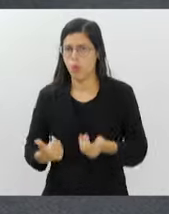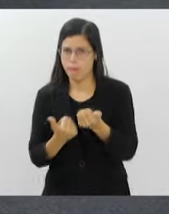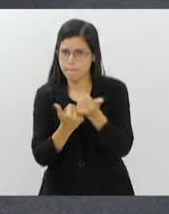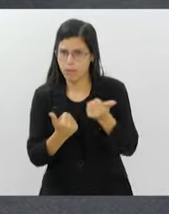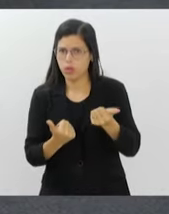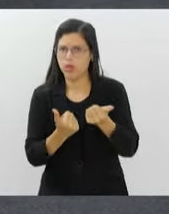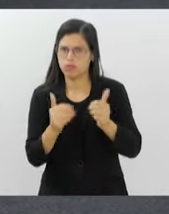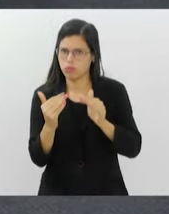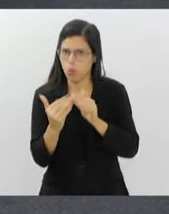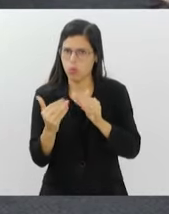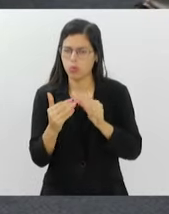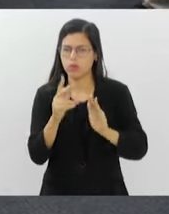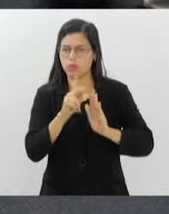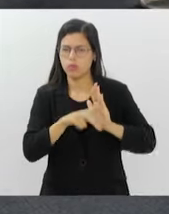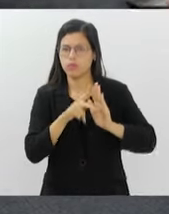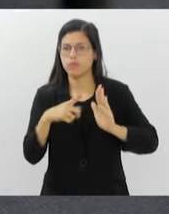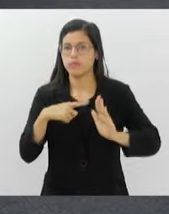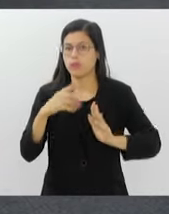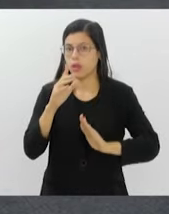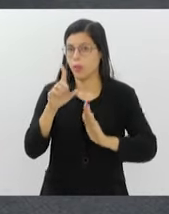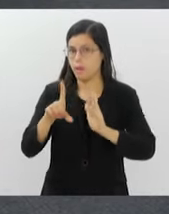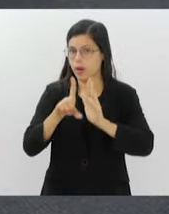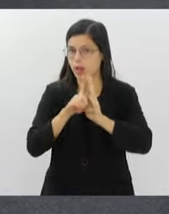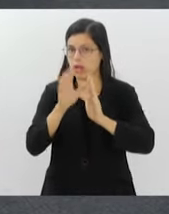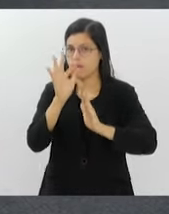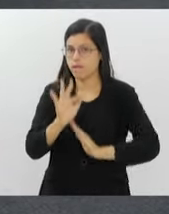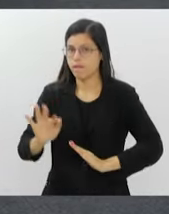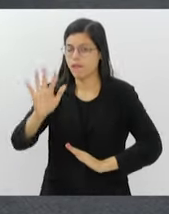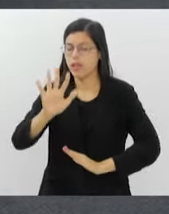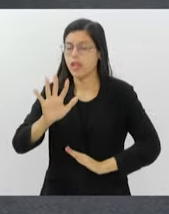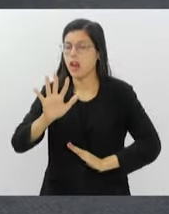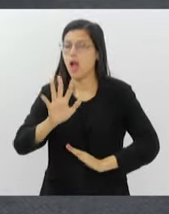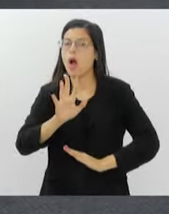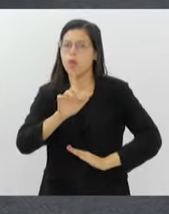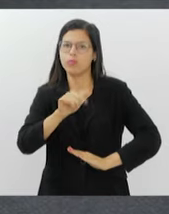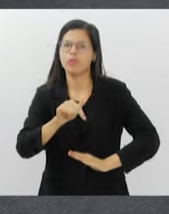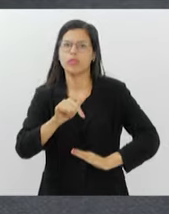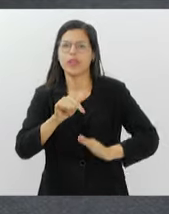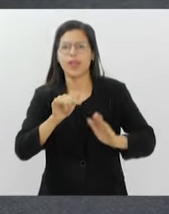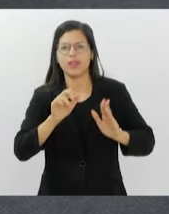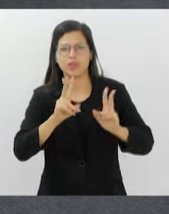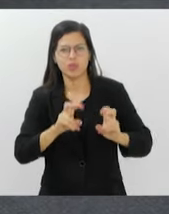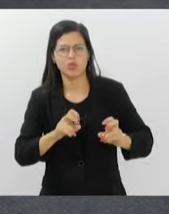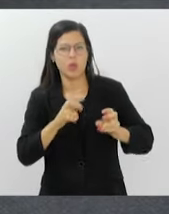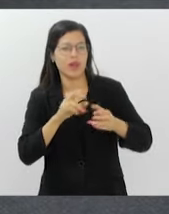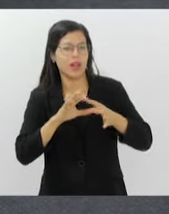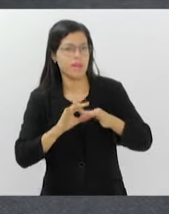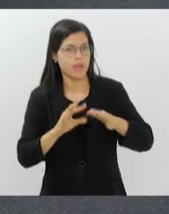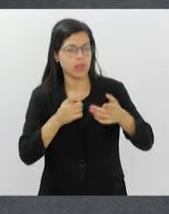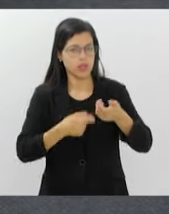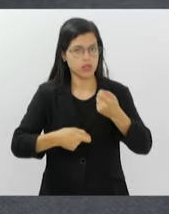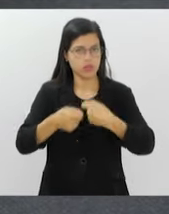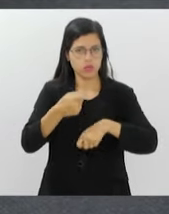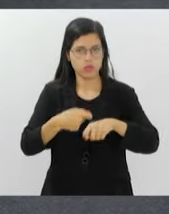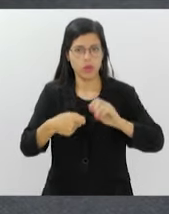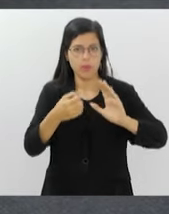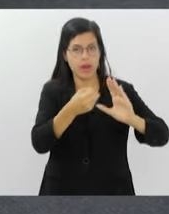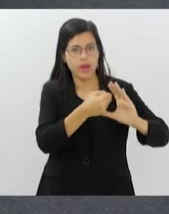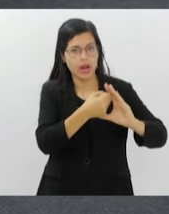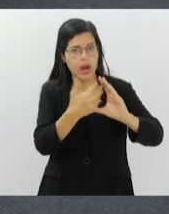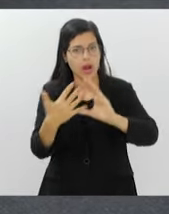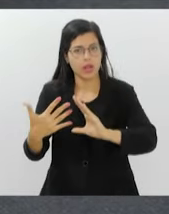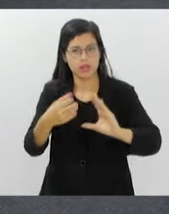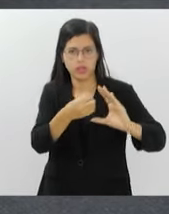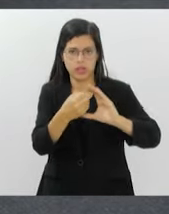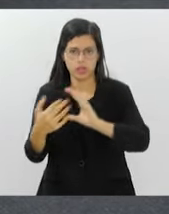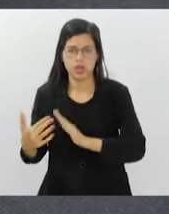há uma lei federal chamada da Liberdade Econômica que classifica várias atividades de baixo